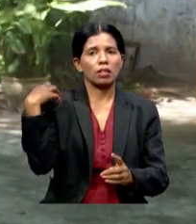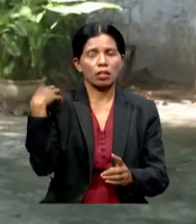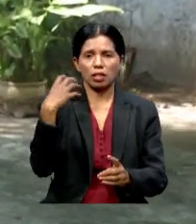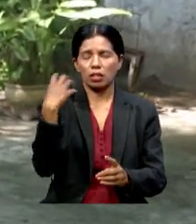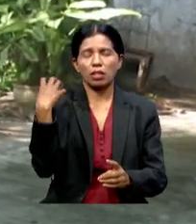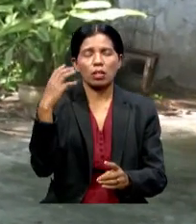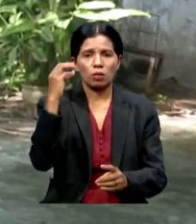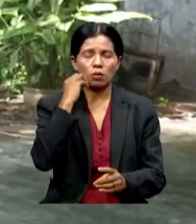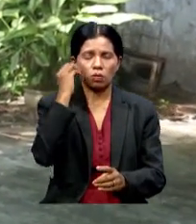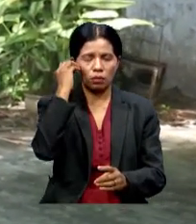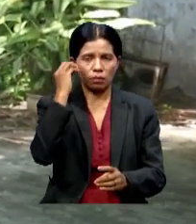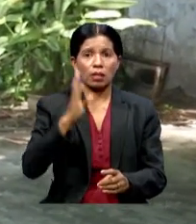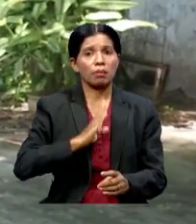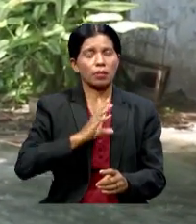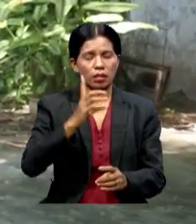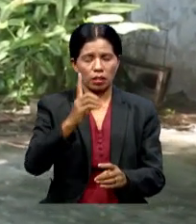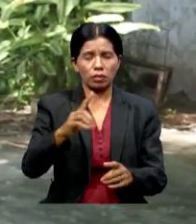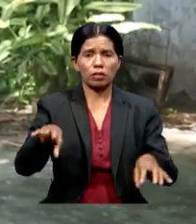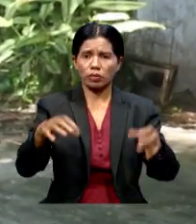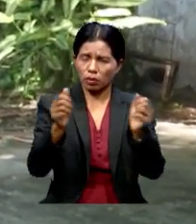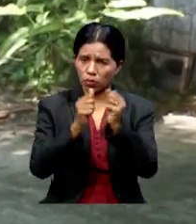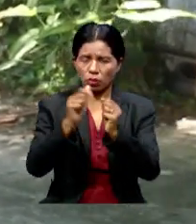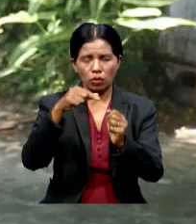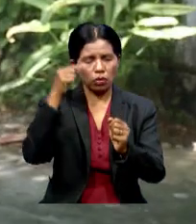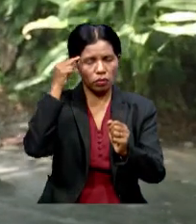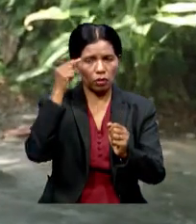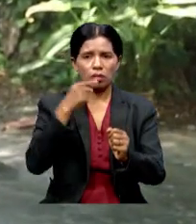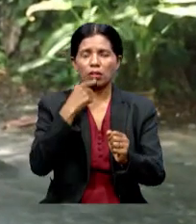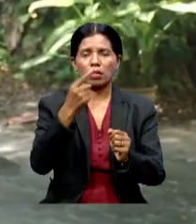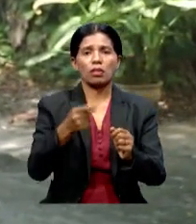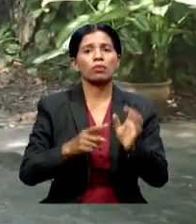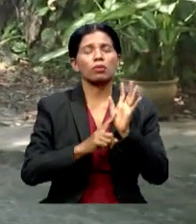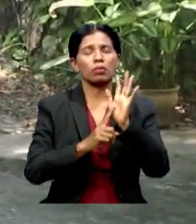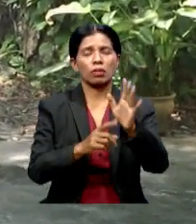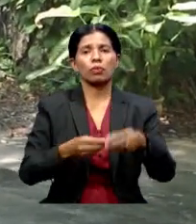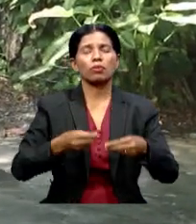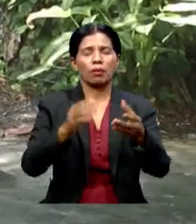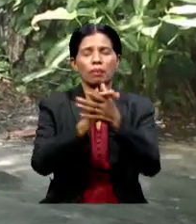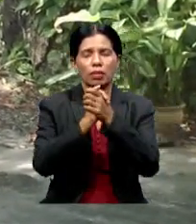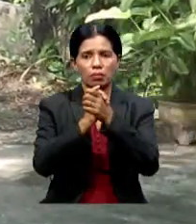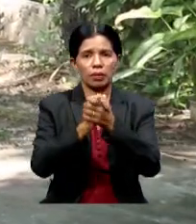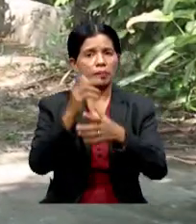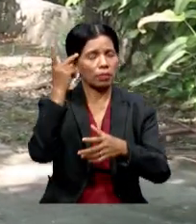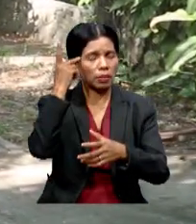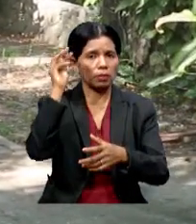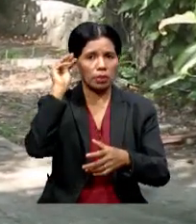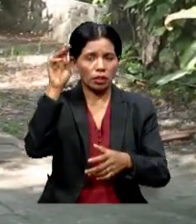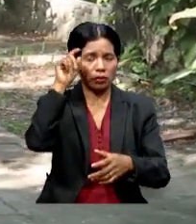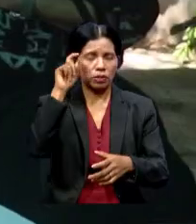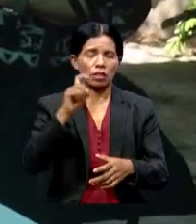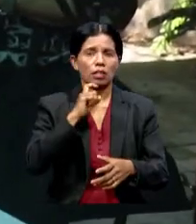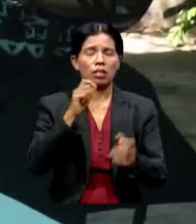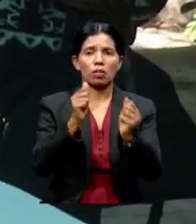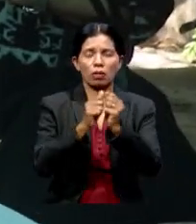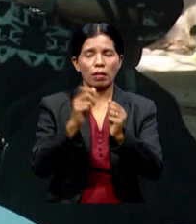E assormou, além de colia com o serviço a mútuo, o governador Nemos, hato parabéns para o primeiro-ministro Kairala Sanana Guzmão, o membro do governo